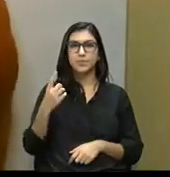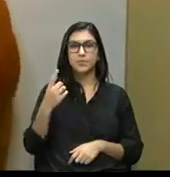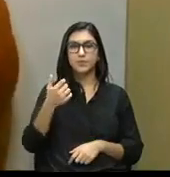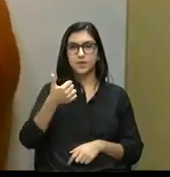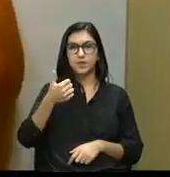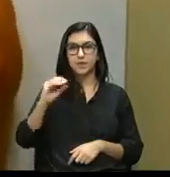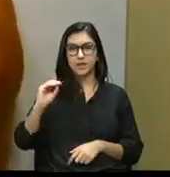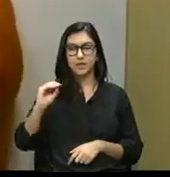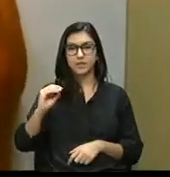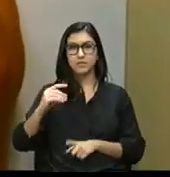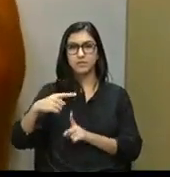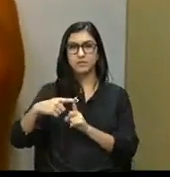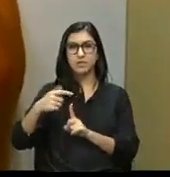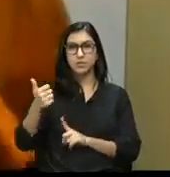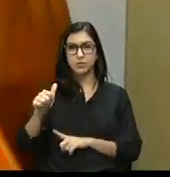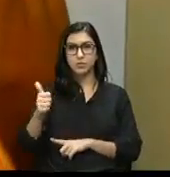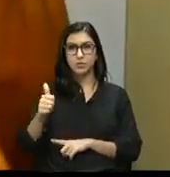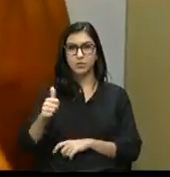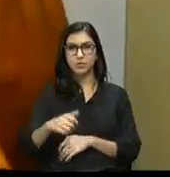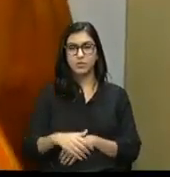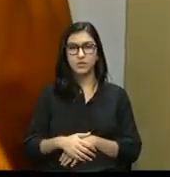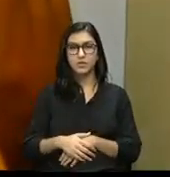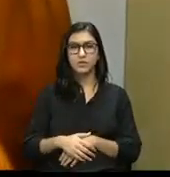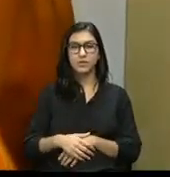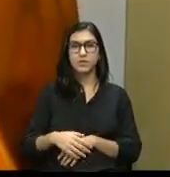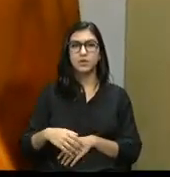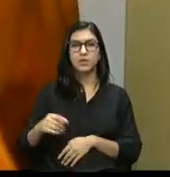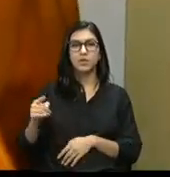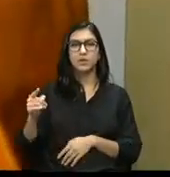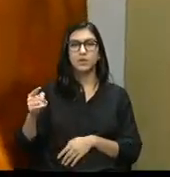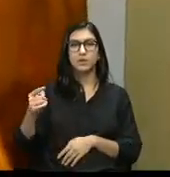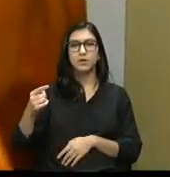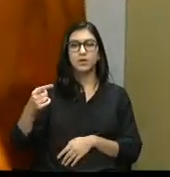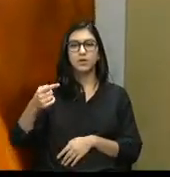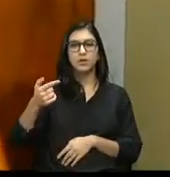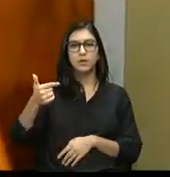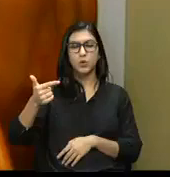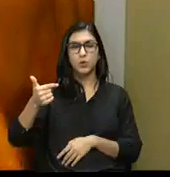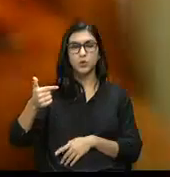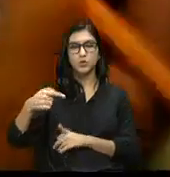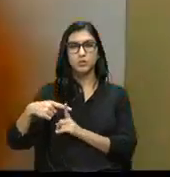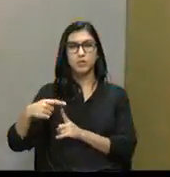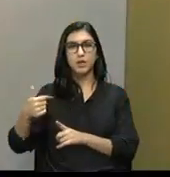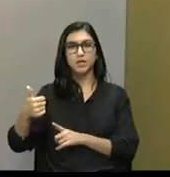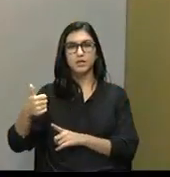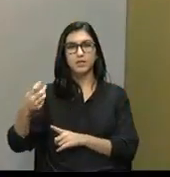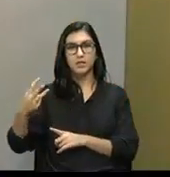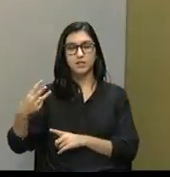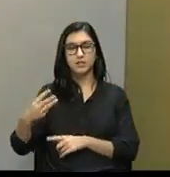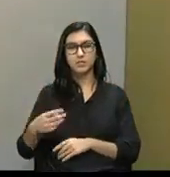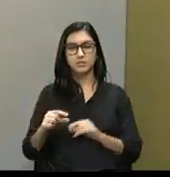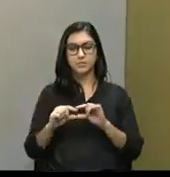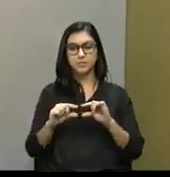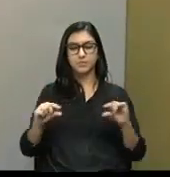10 mais 11, 12 mais 13. E na terceira